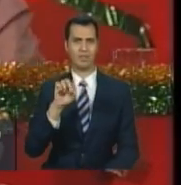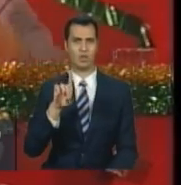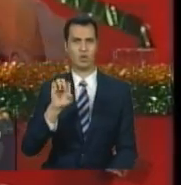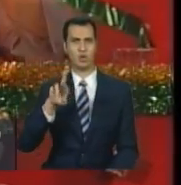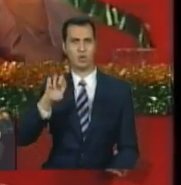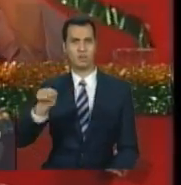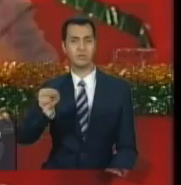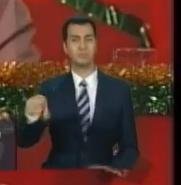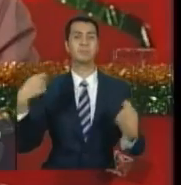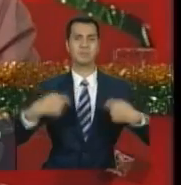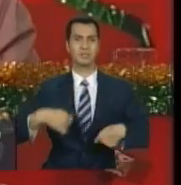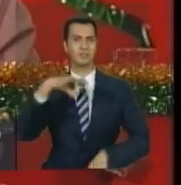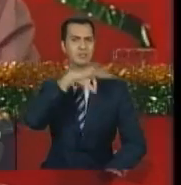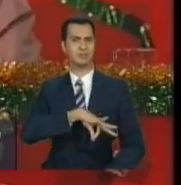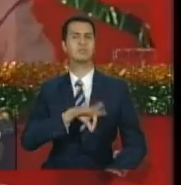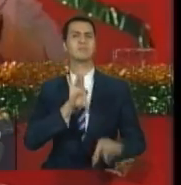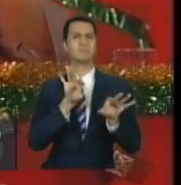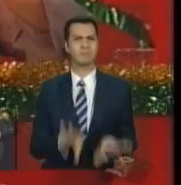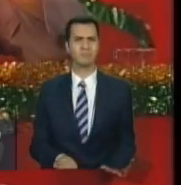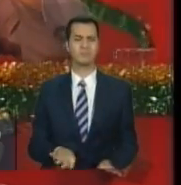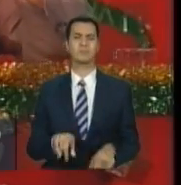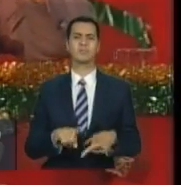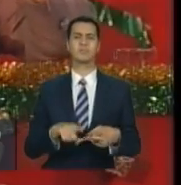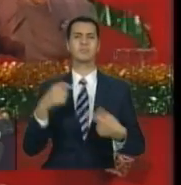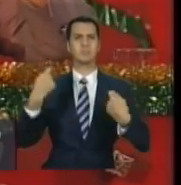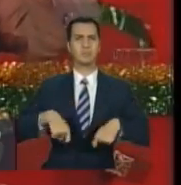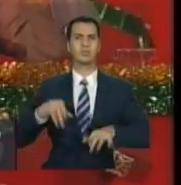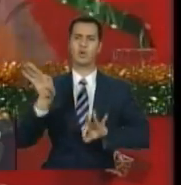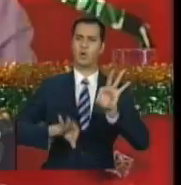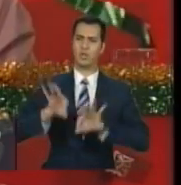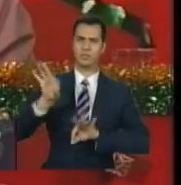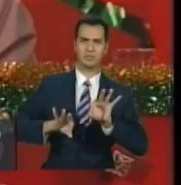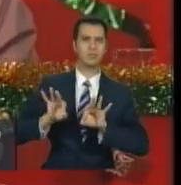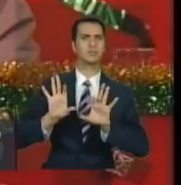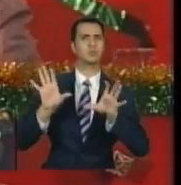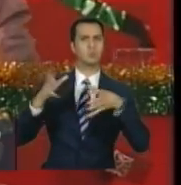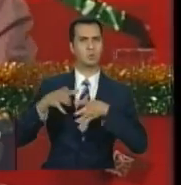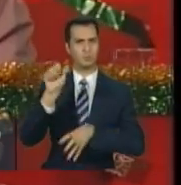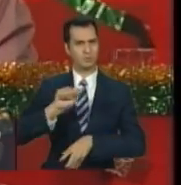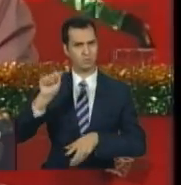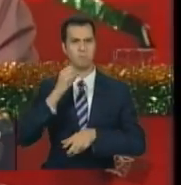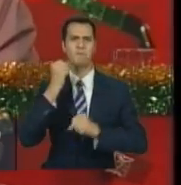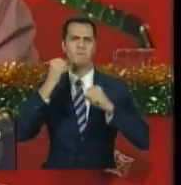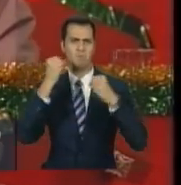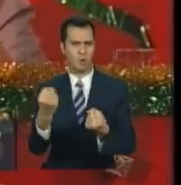tenham renda decente, que tenham uma organização forte e